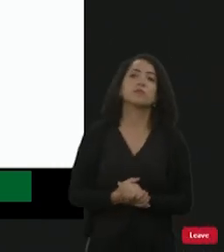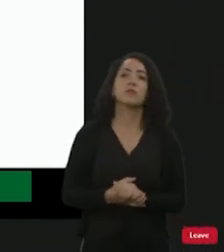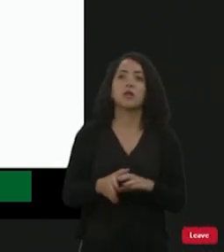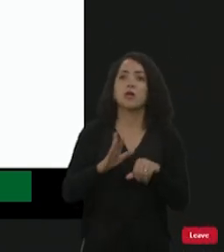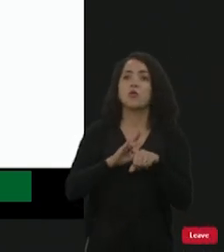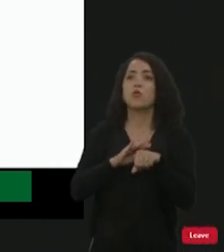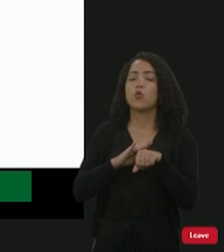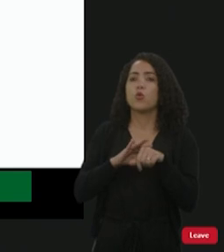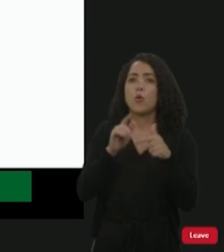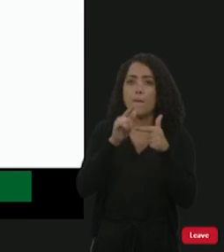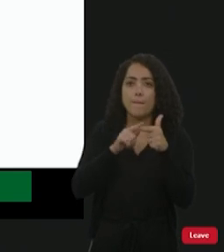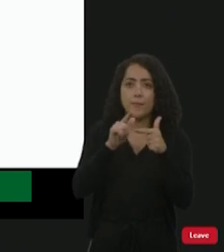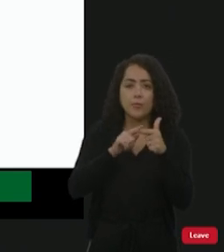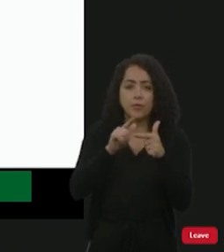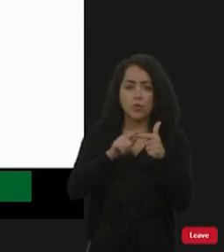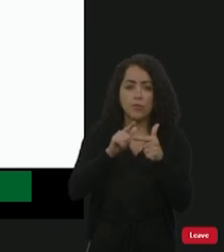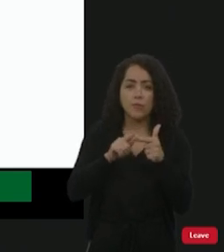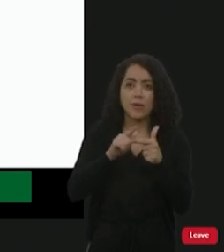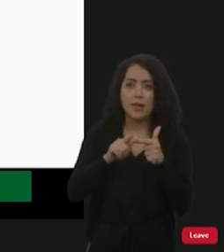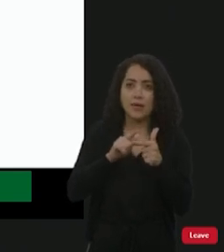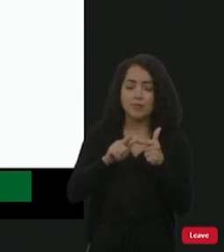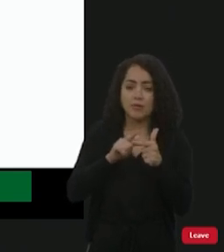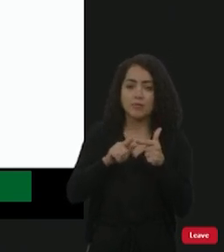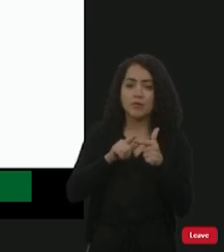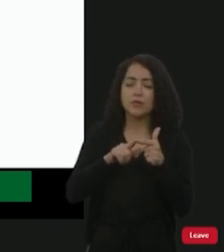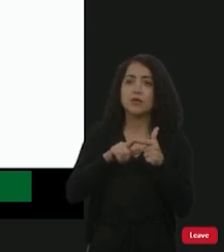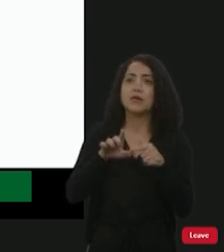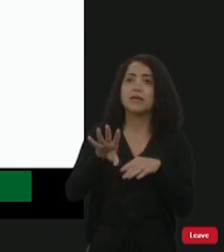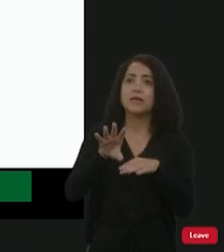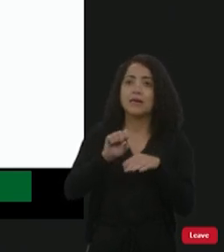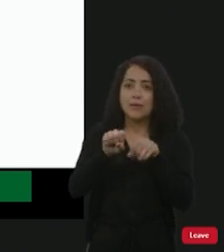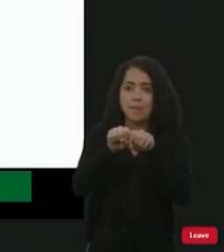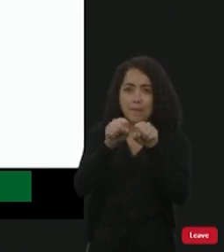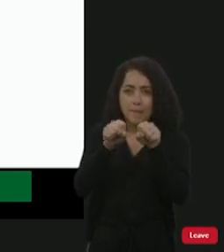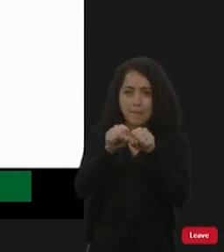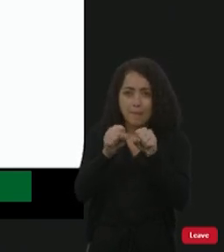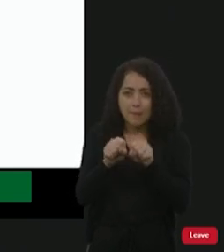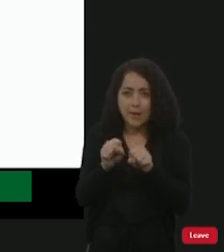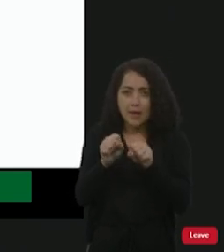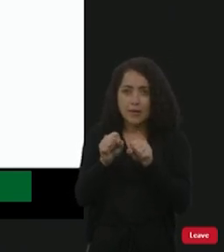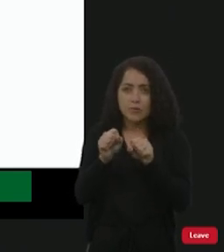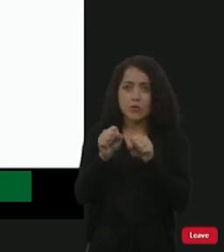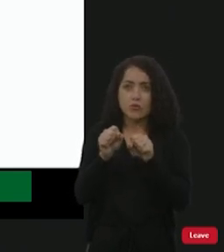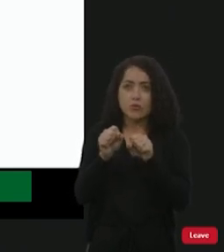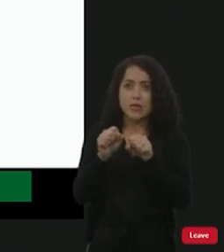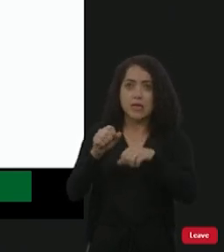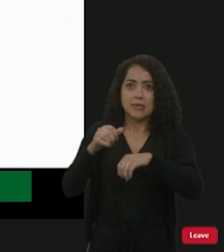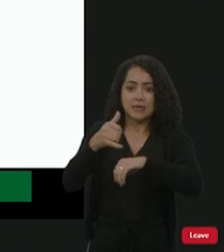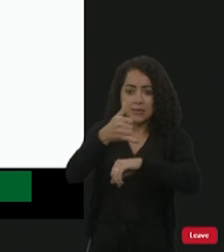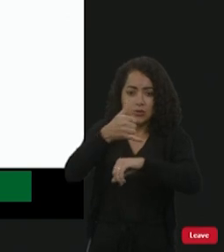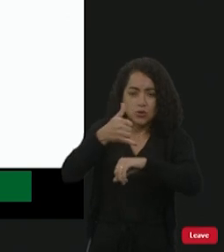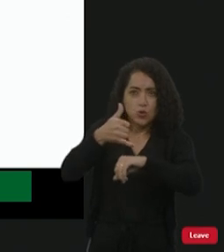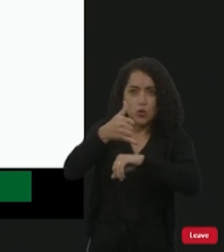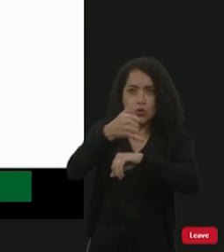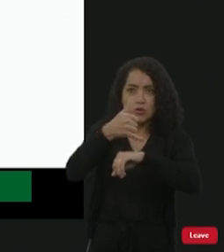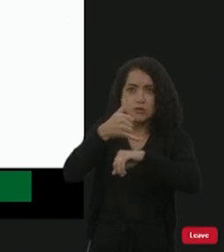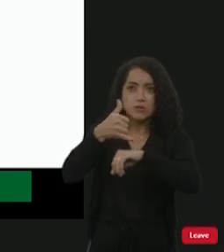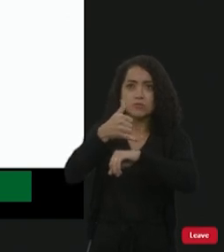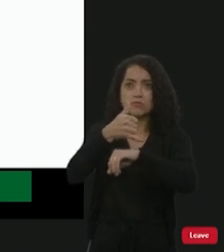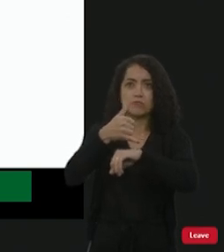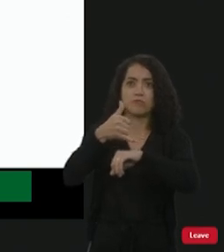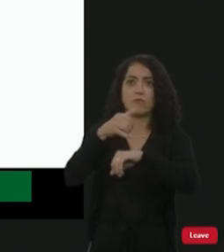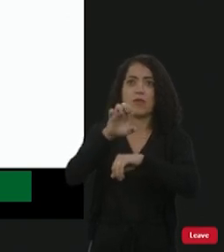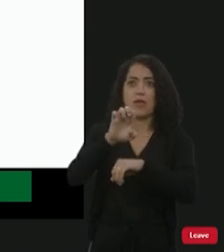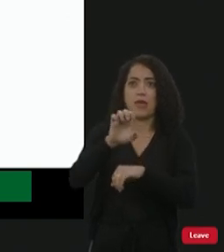probleminha na catálise, né, na quebra, desse colesterol chamada esfingomielina.